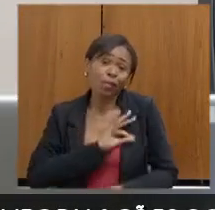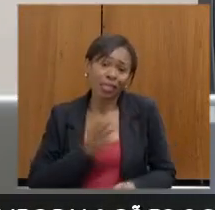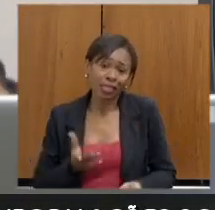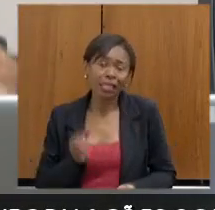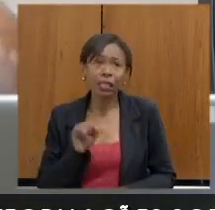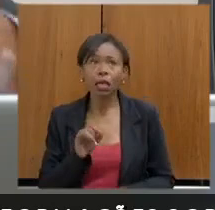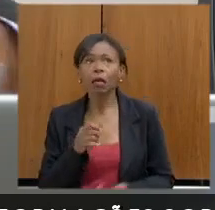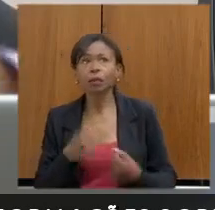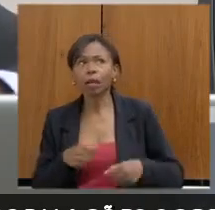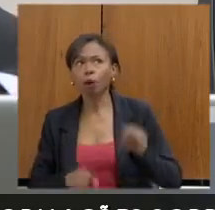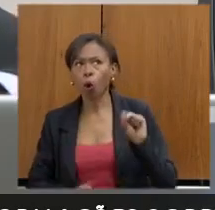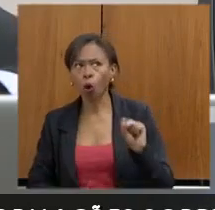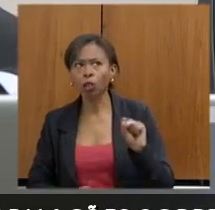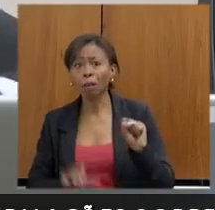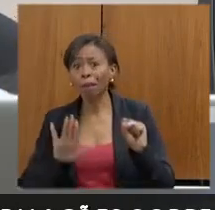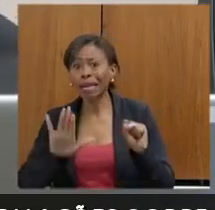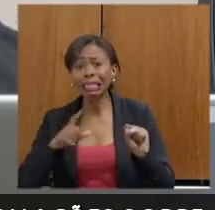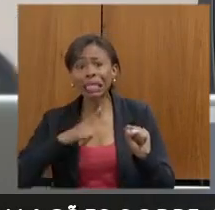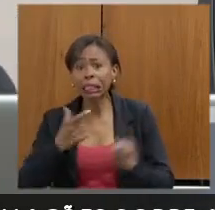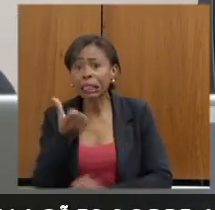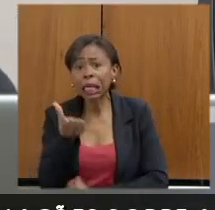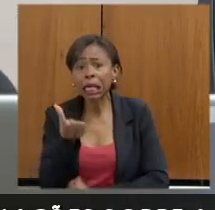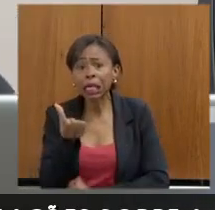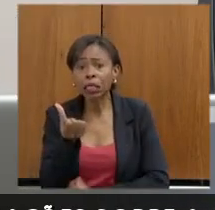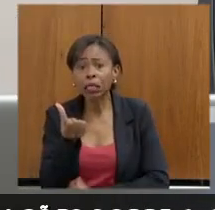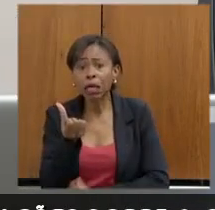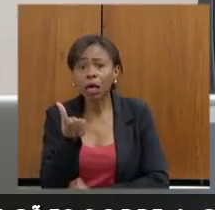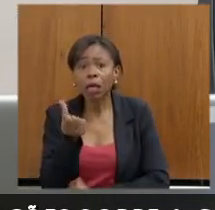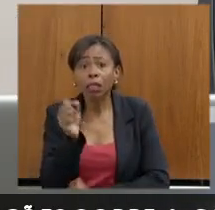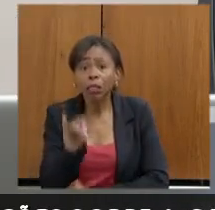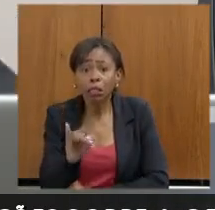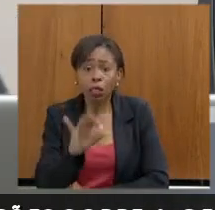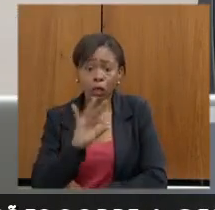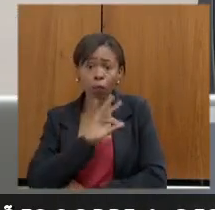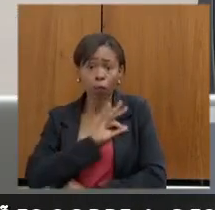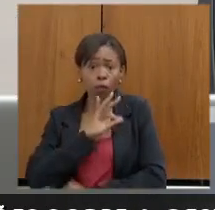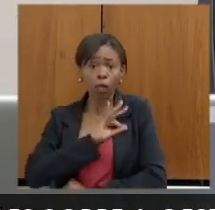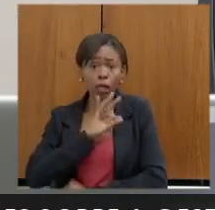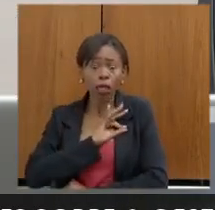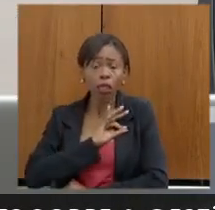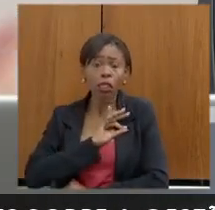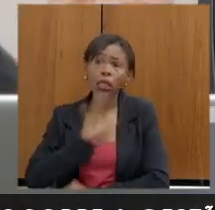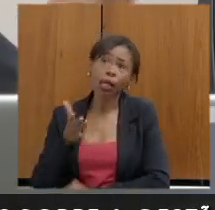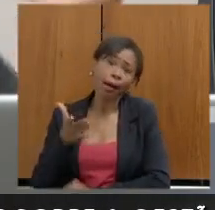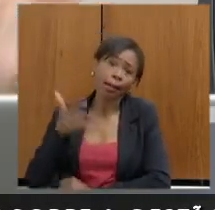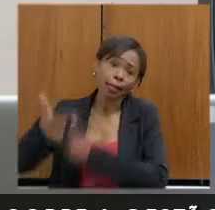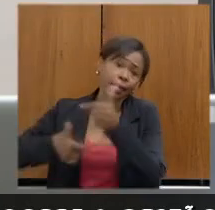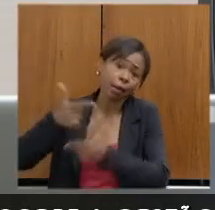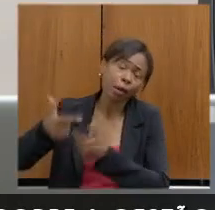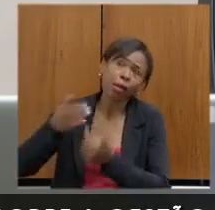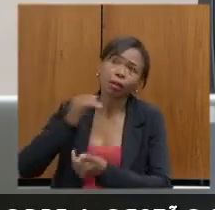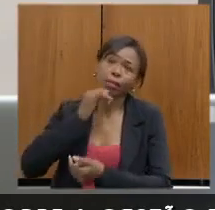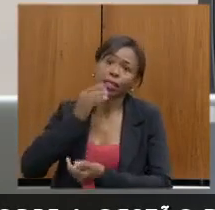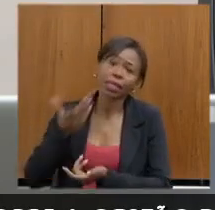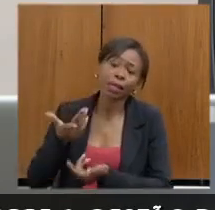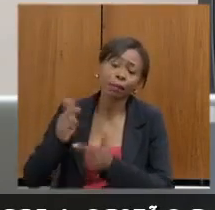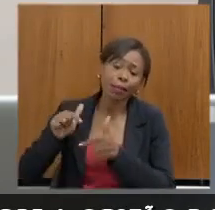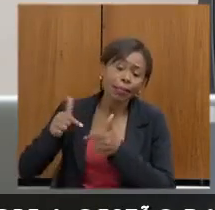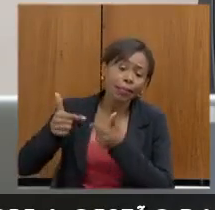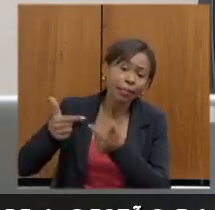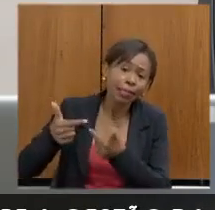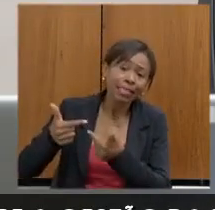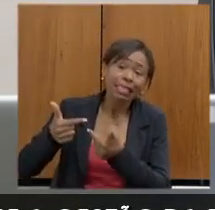o policial militar cá na ponta da linha lá no chão da fábrica executando a política pública eles sofrem impacto da